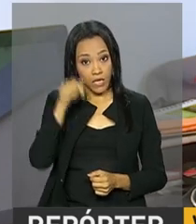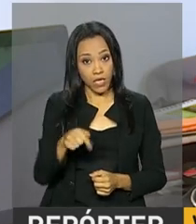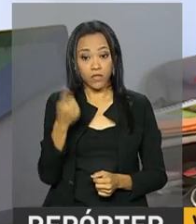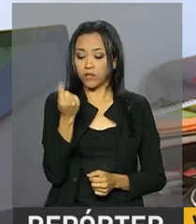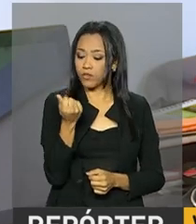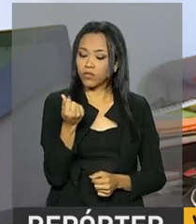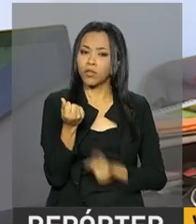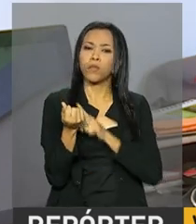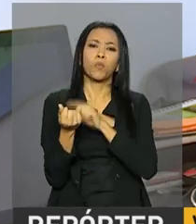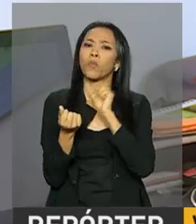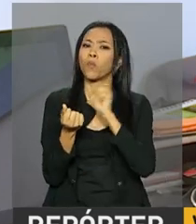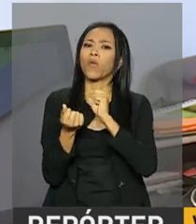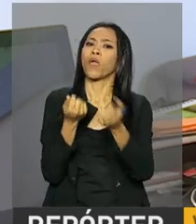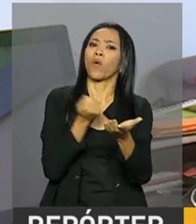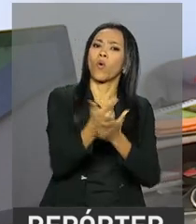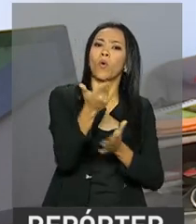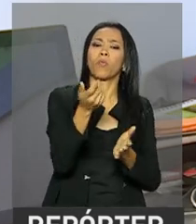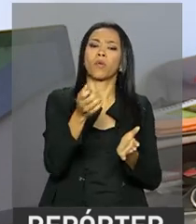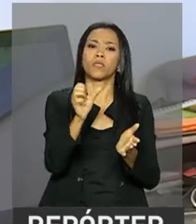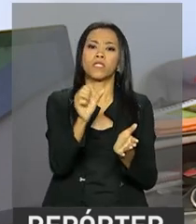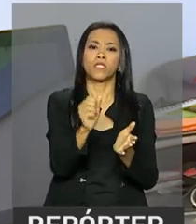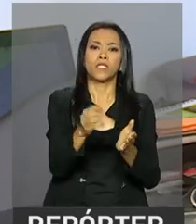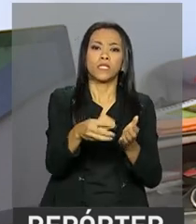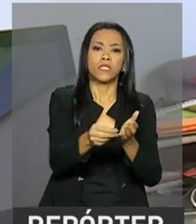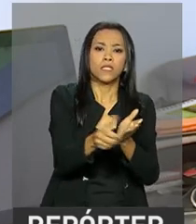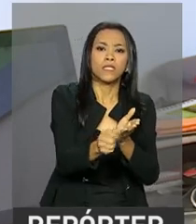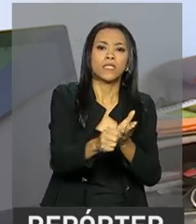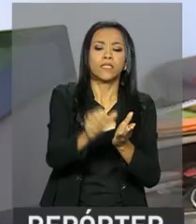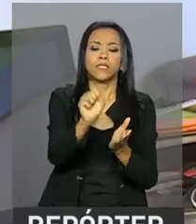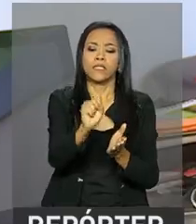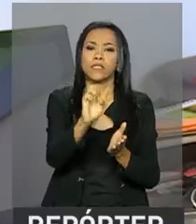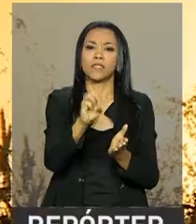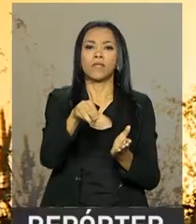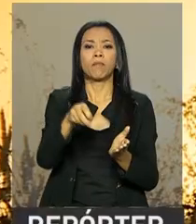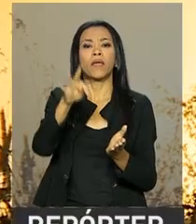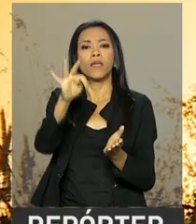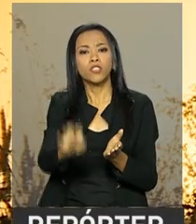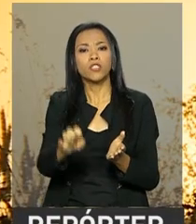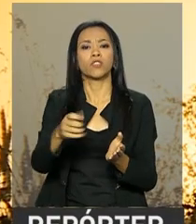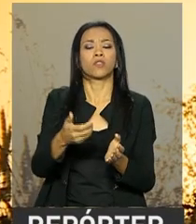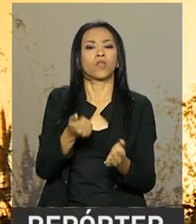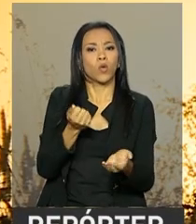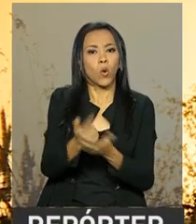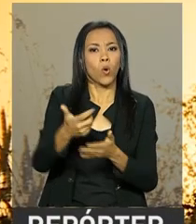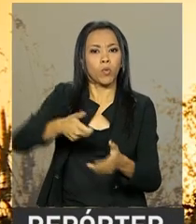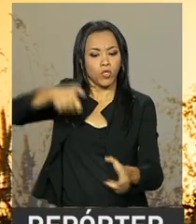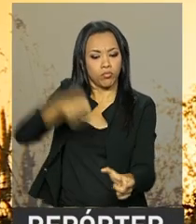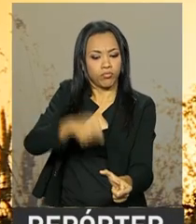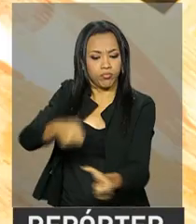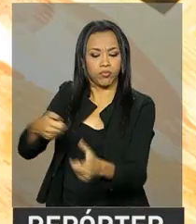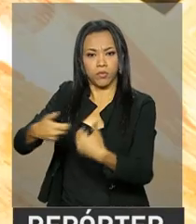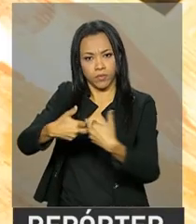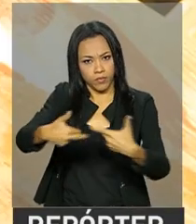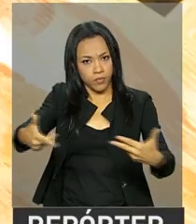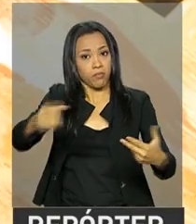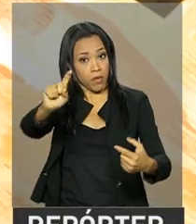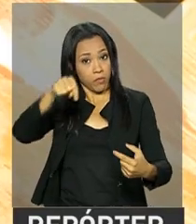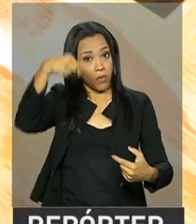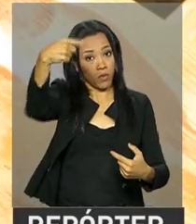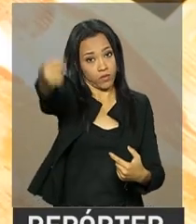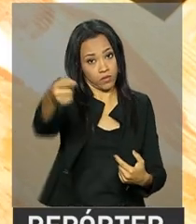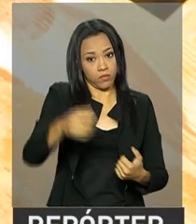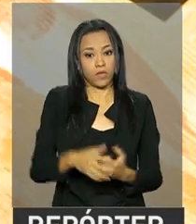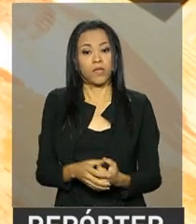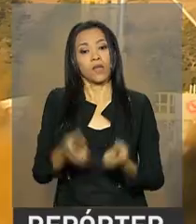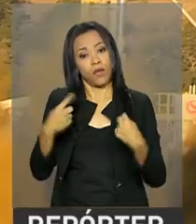fazer as compras de semente, fertilizantes, produtos químicos e etc. pra safra seguinte, prefiro pegar